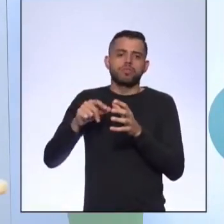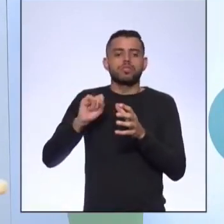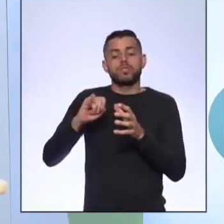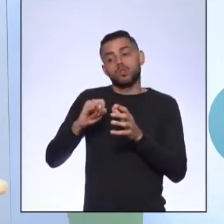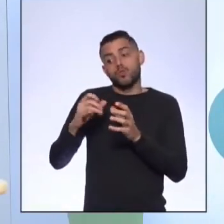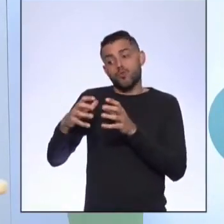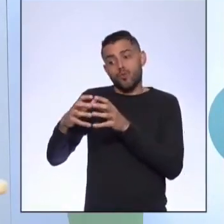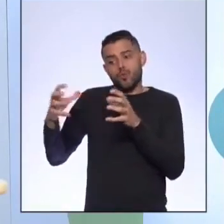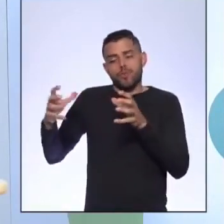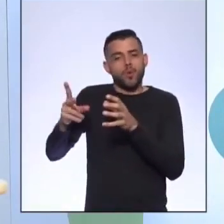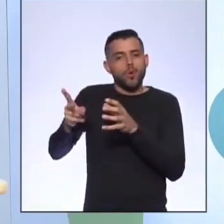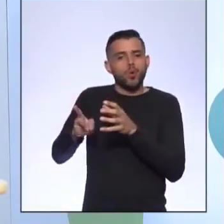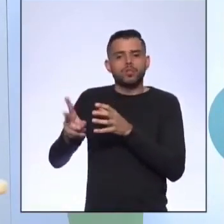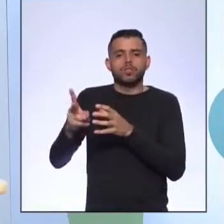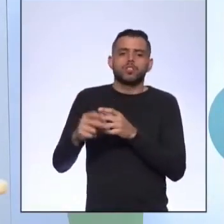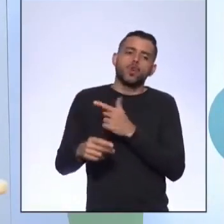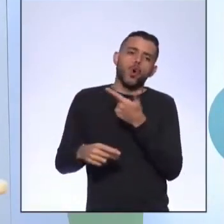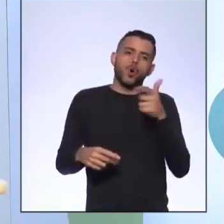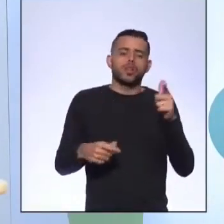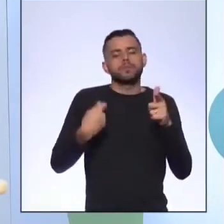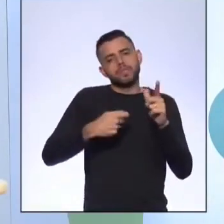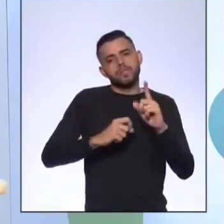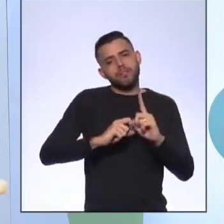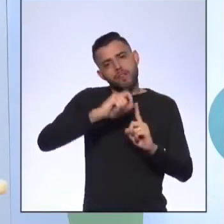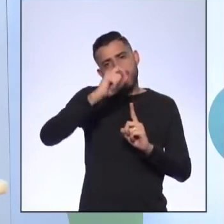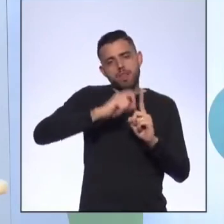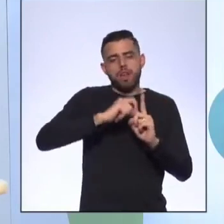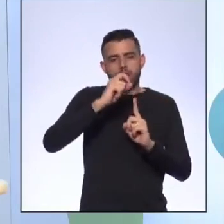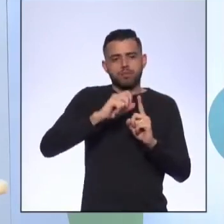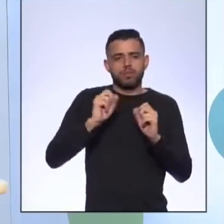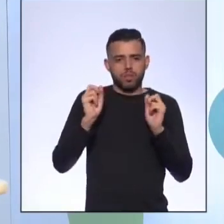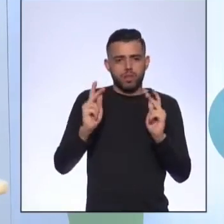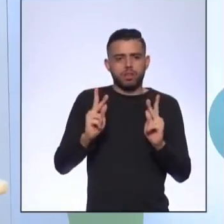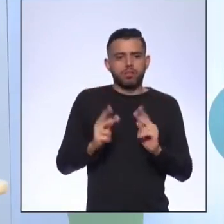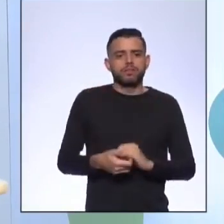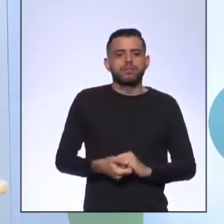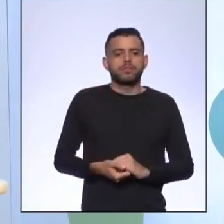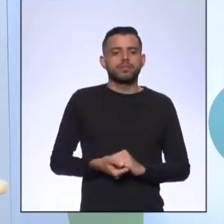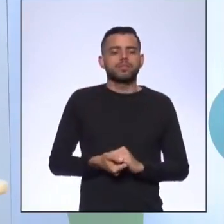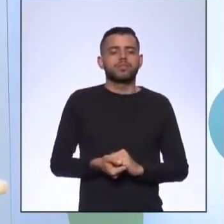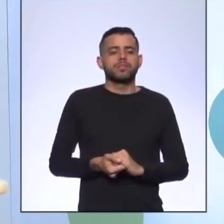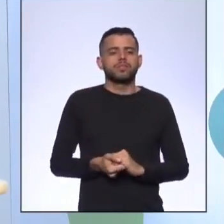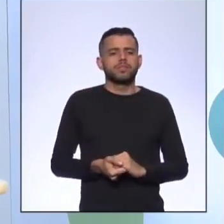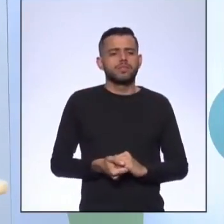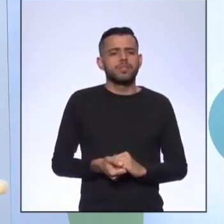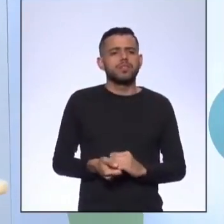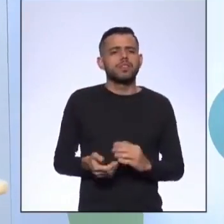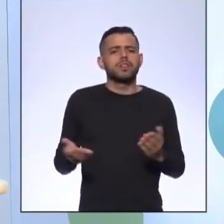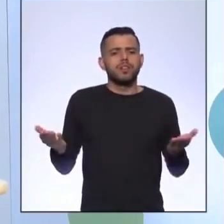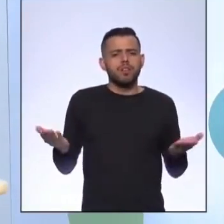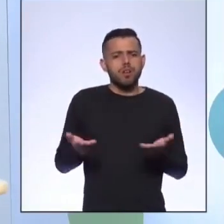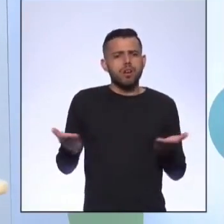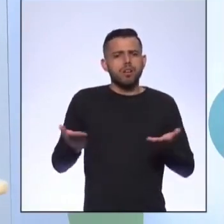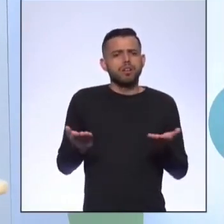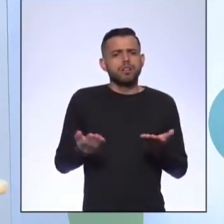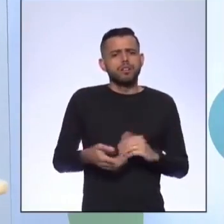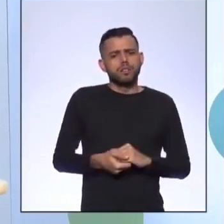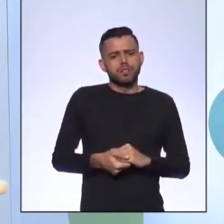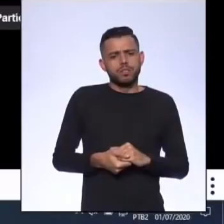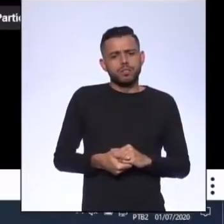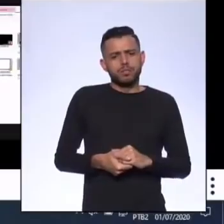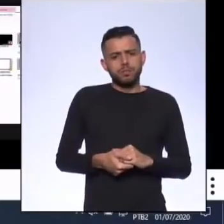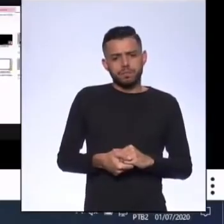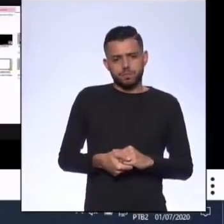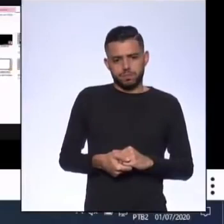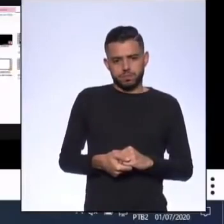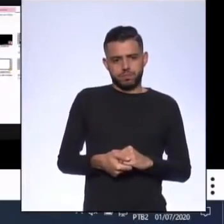constante, aí tem outras grandezas que tem que variar, né? Para manter algo constante. Beleza? Então, pessoal, retomando agora aí, no caso. Beleza, variamos o volume, variamos